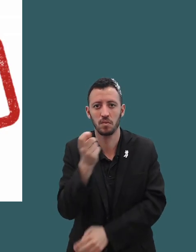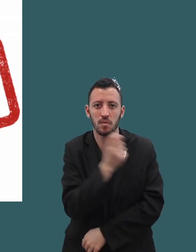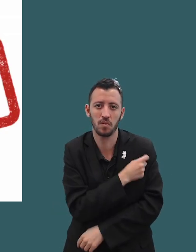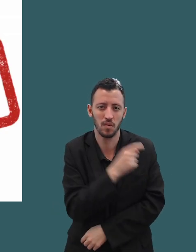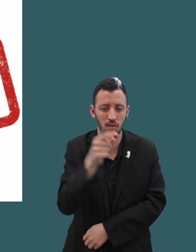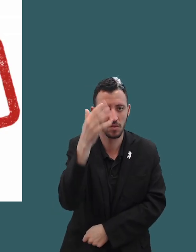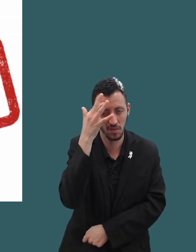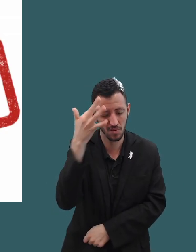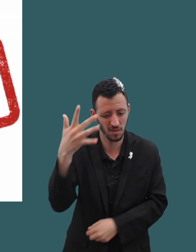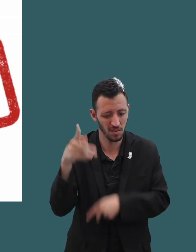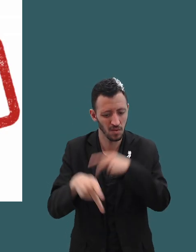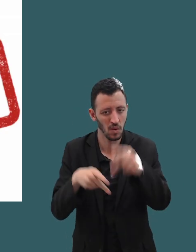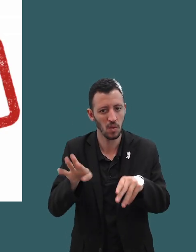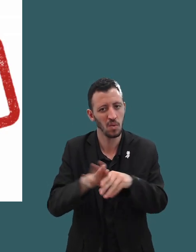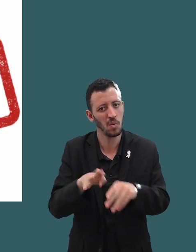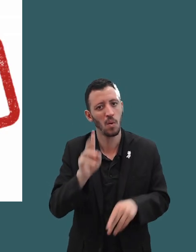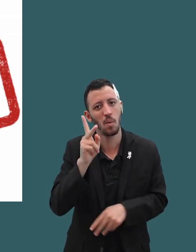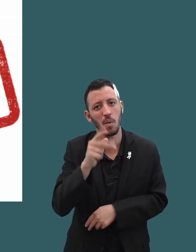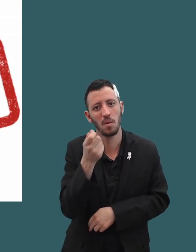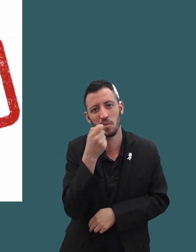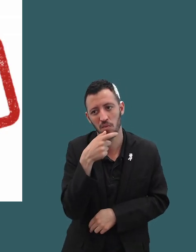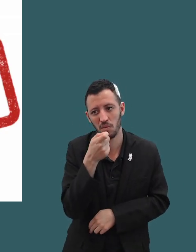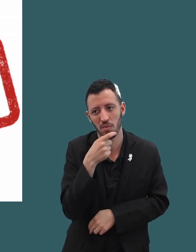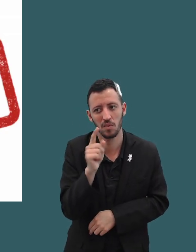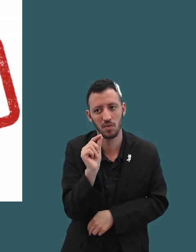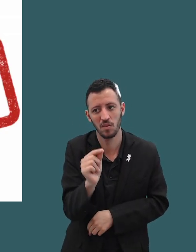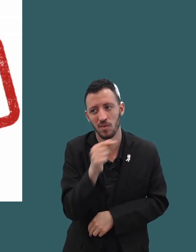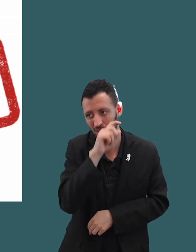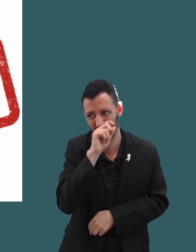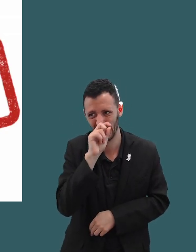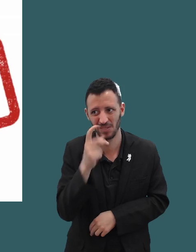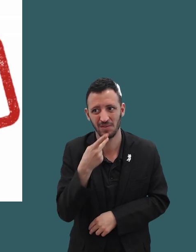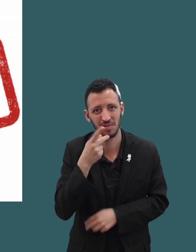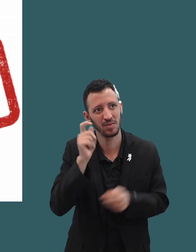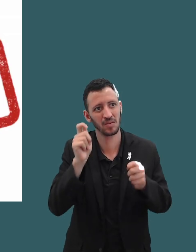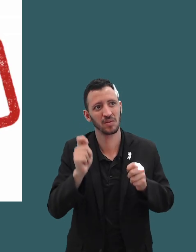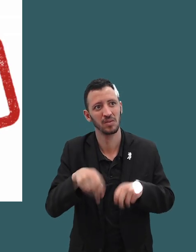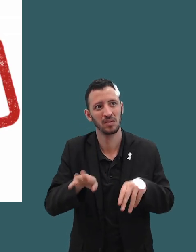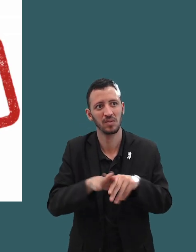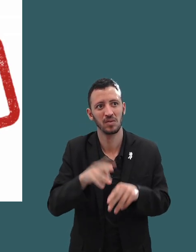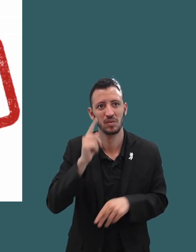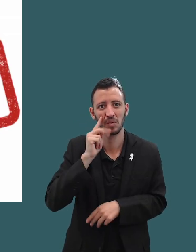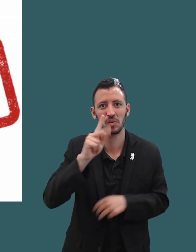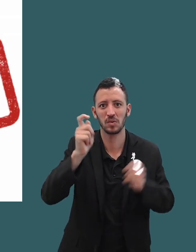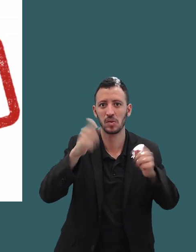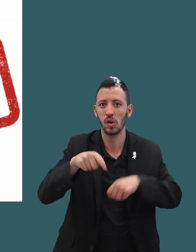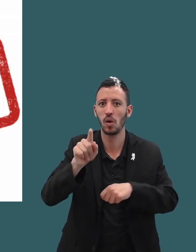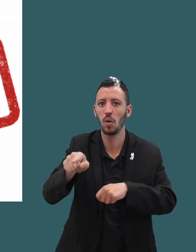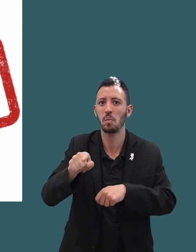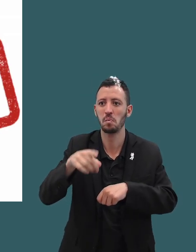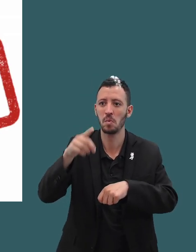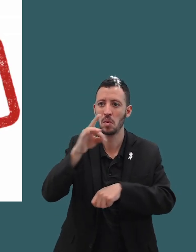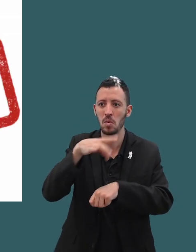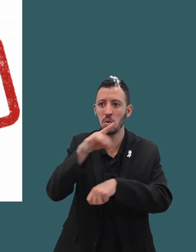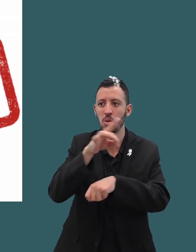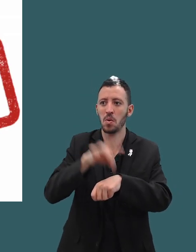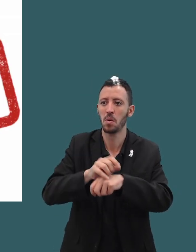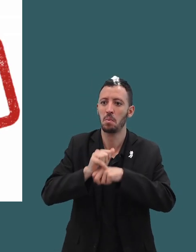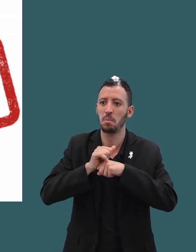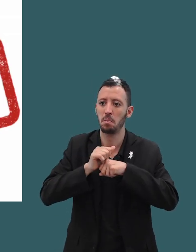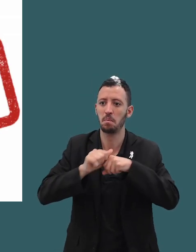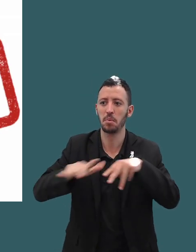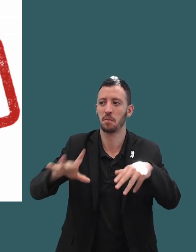imaginário popular como um super remédio? Vejam que ela não só pode inibir o HIV, como ela pode inibir o vírus da dengue.